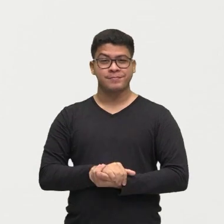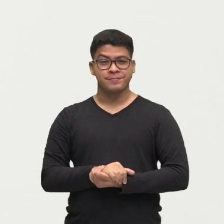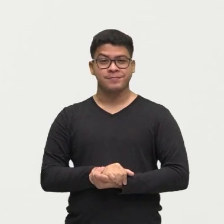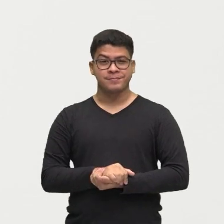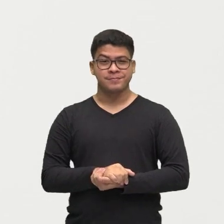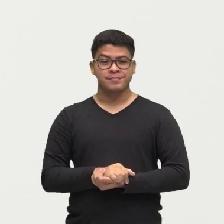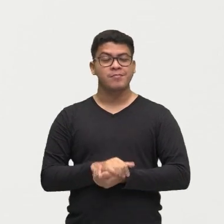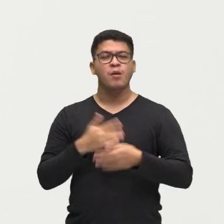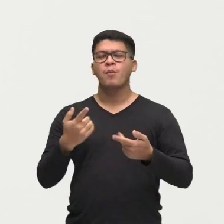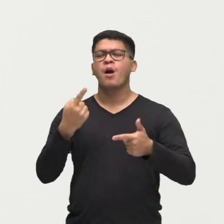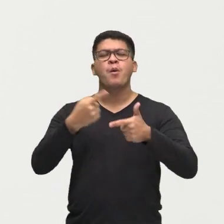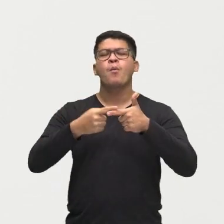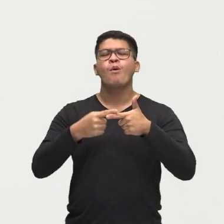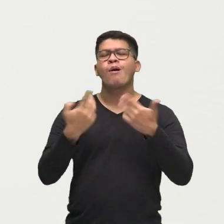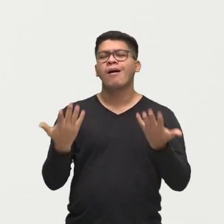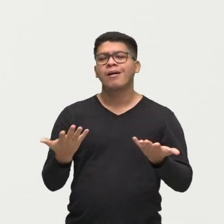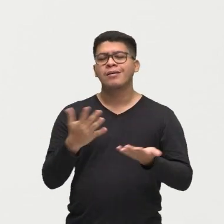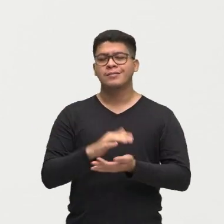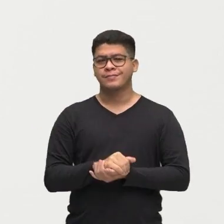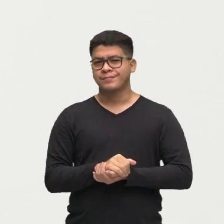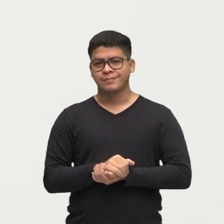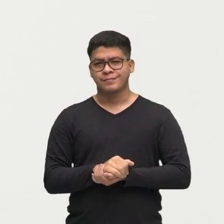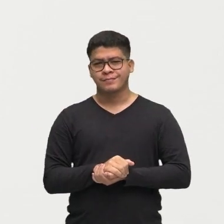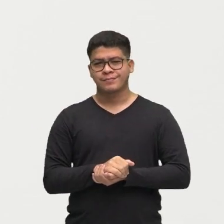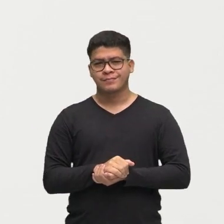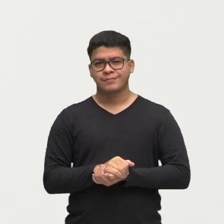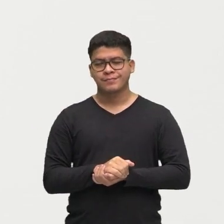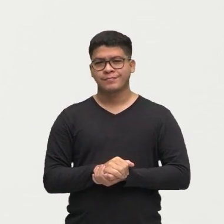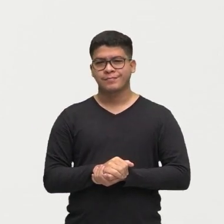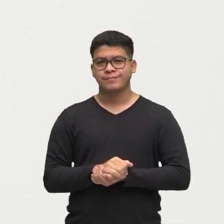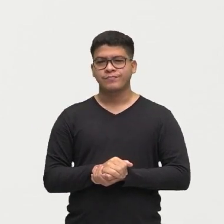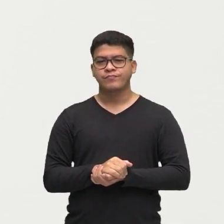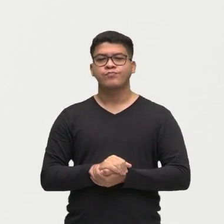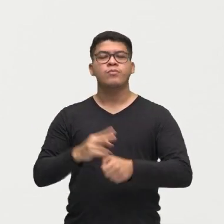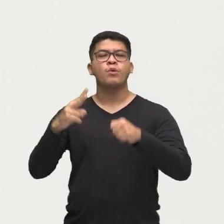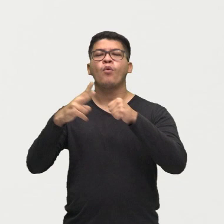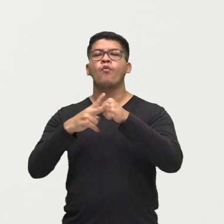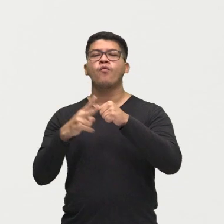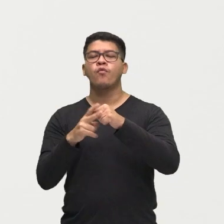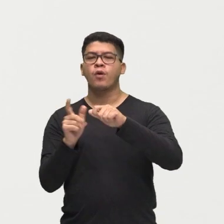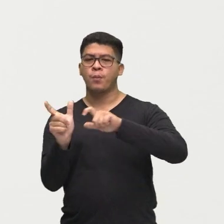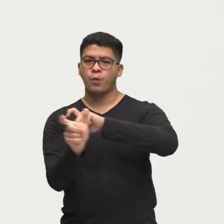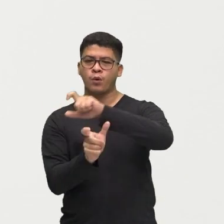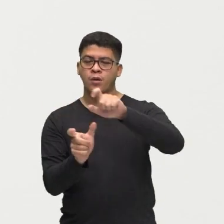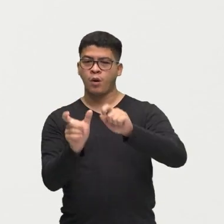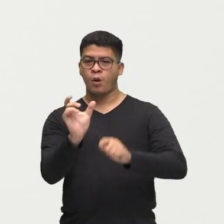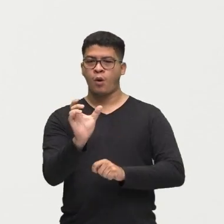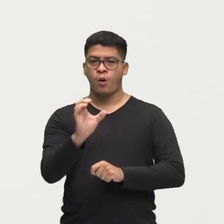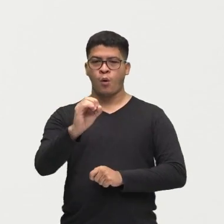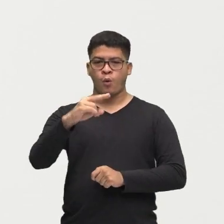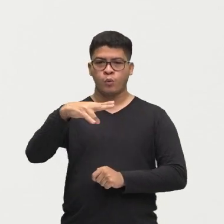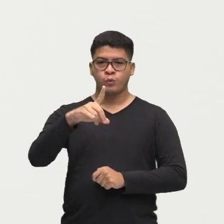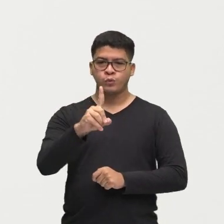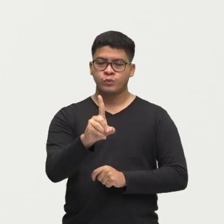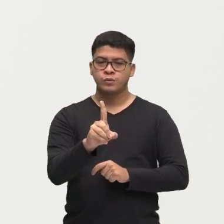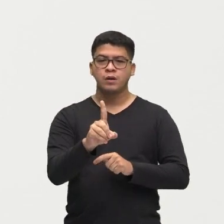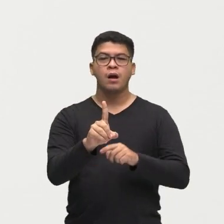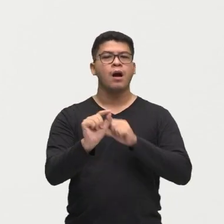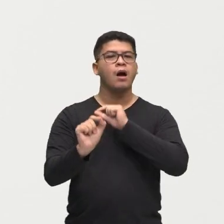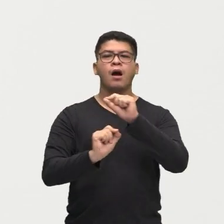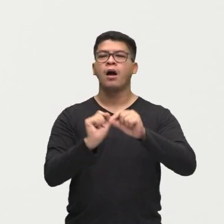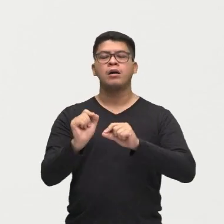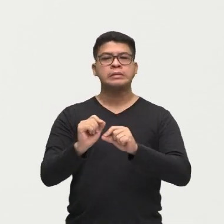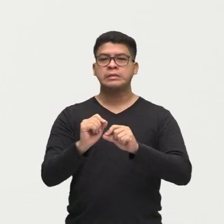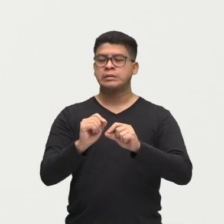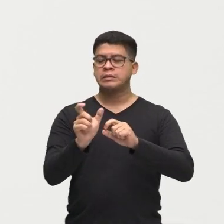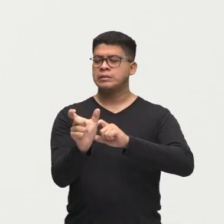letra A. Mas por quê? Observe aqui comigo o nosso comentário. Diz o seguinte. O verbo modal could não